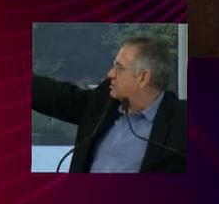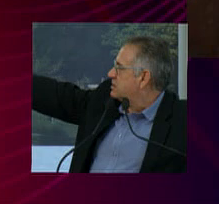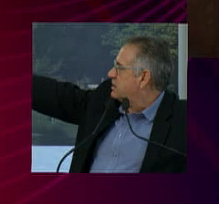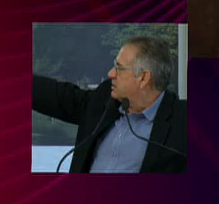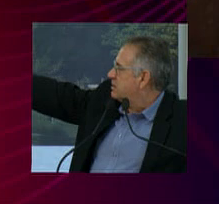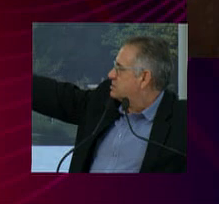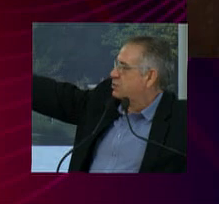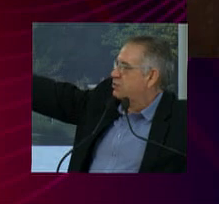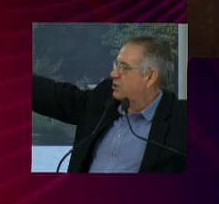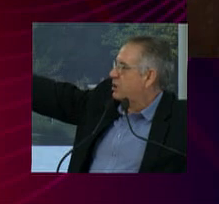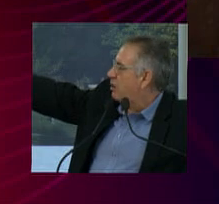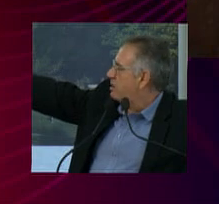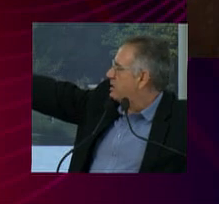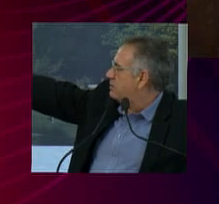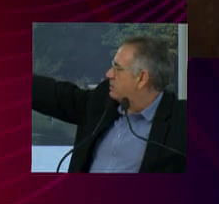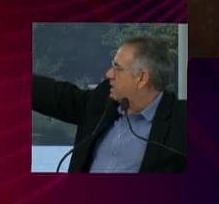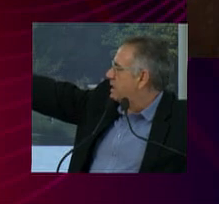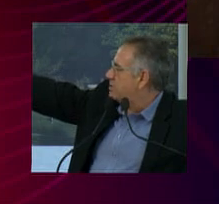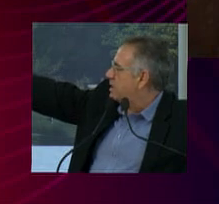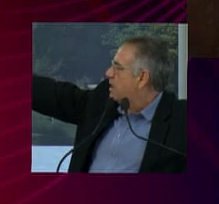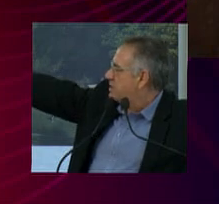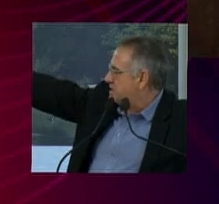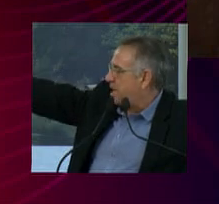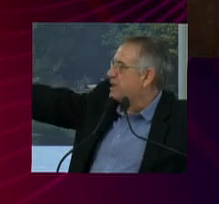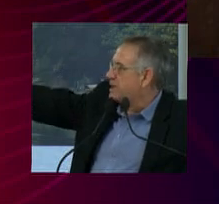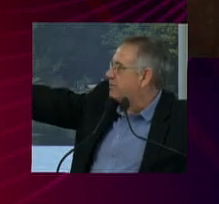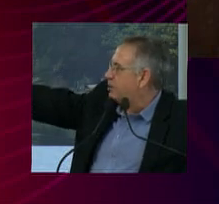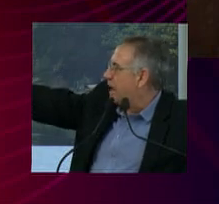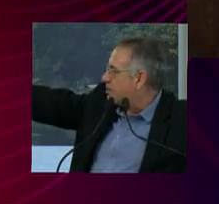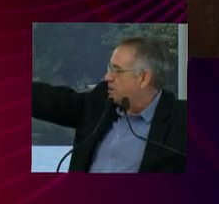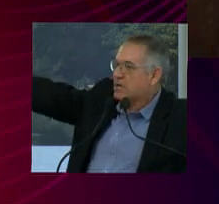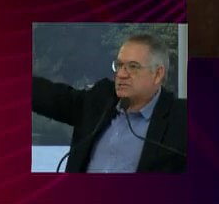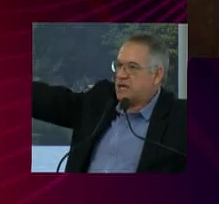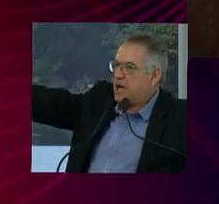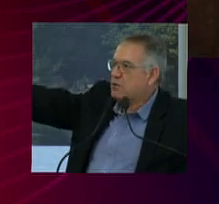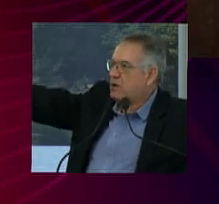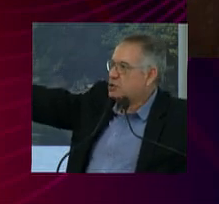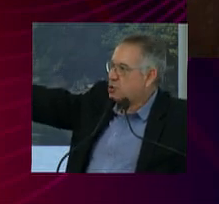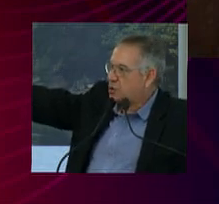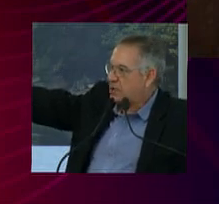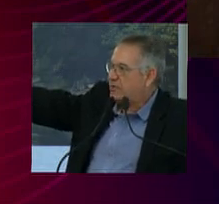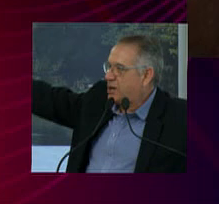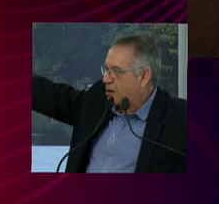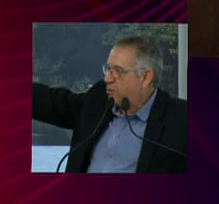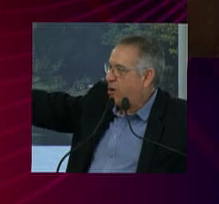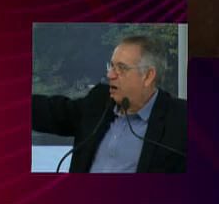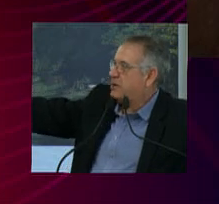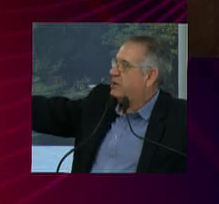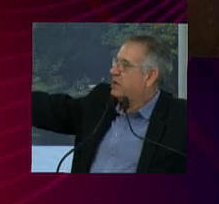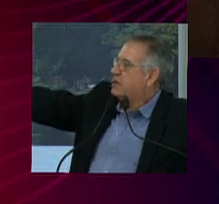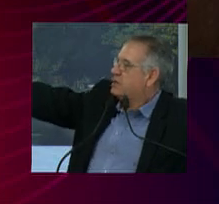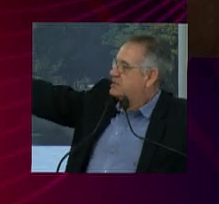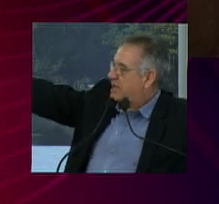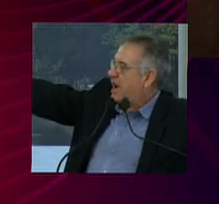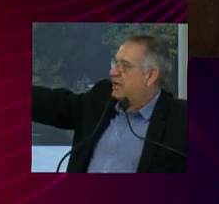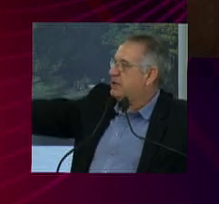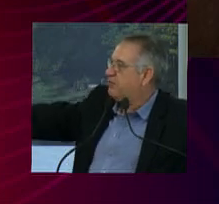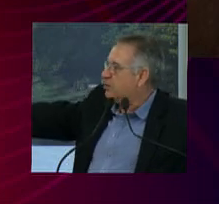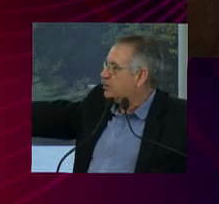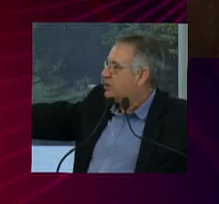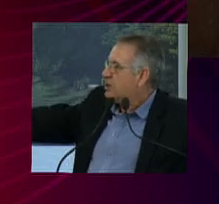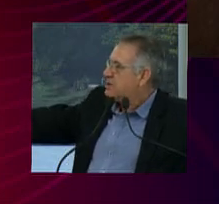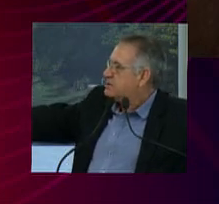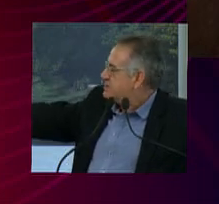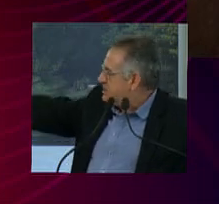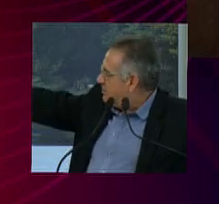de Deus, né? Só não morreu alguém que não tenha caído. Porque se cair naquele buraco, se cair um cachorro naquele buraco, morre. Se cair,